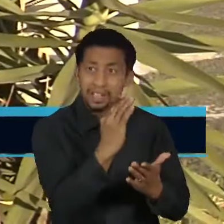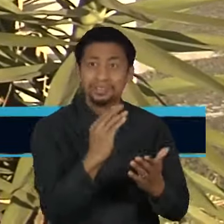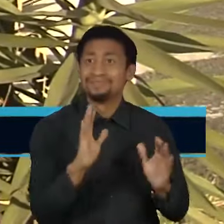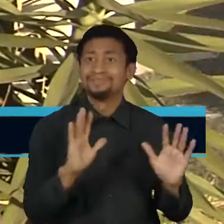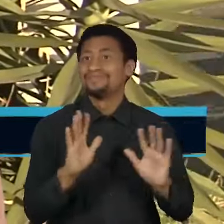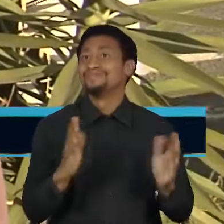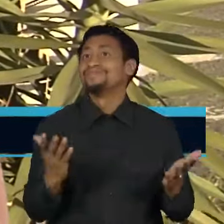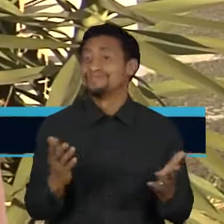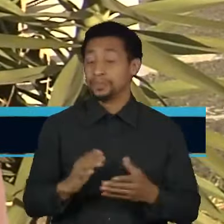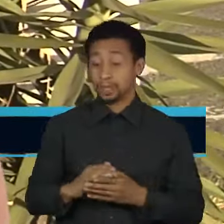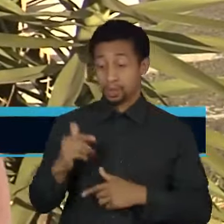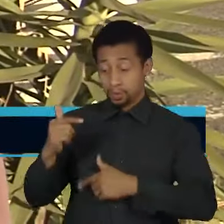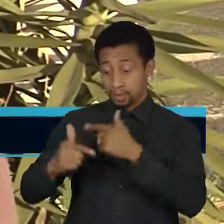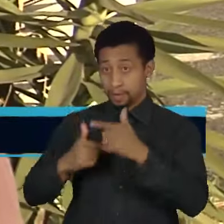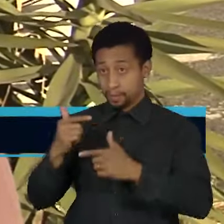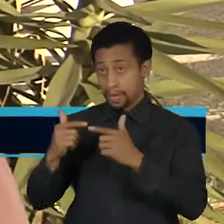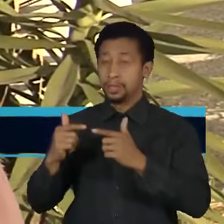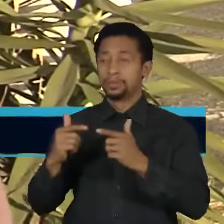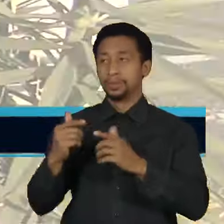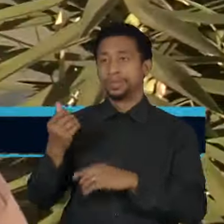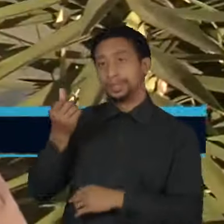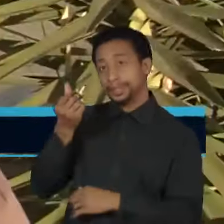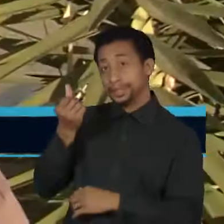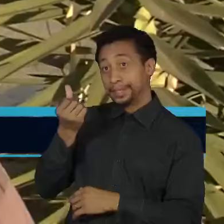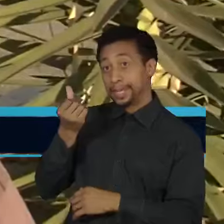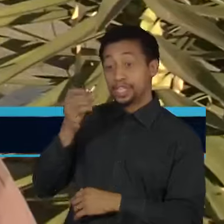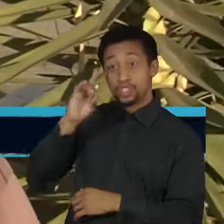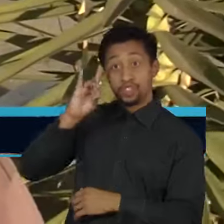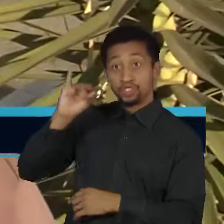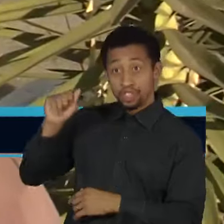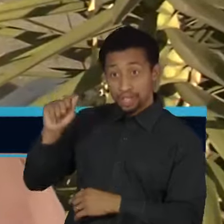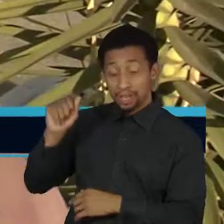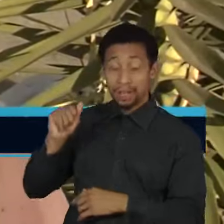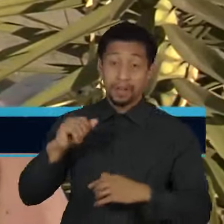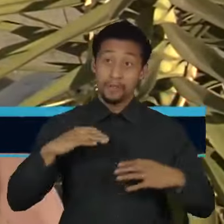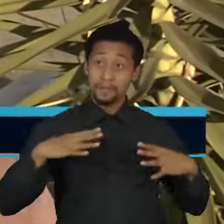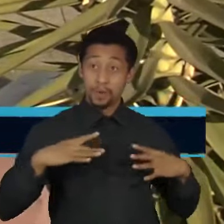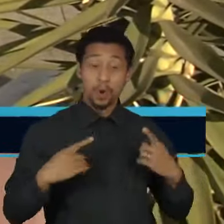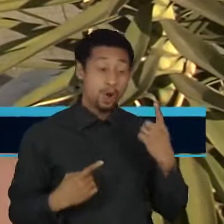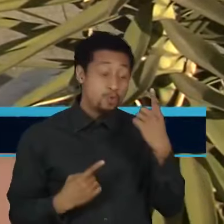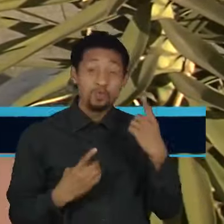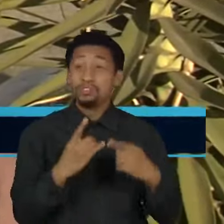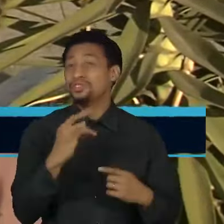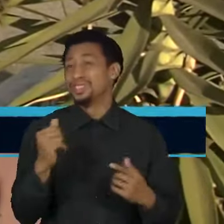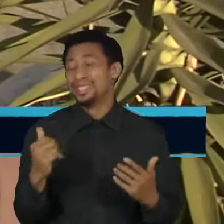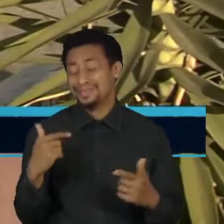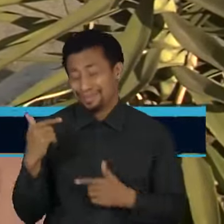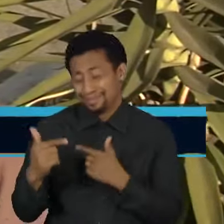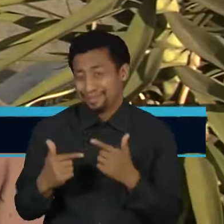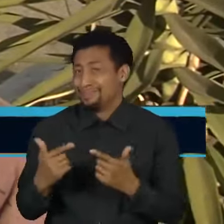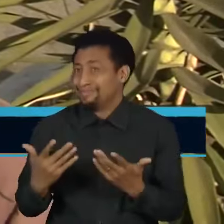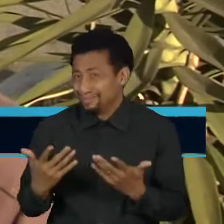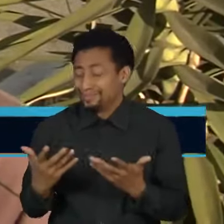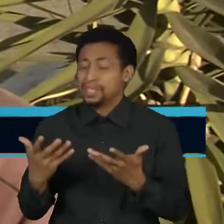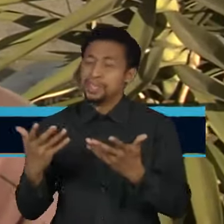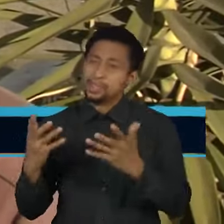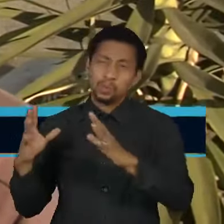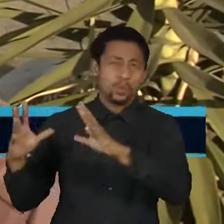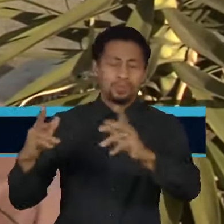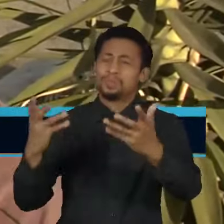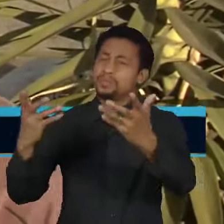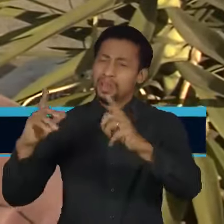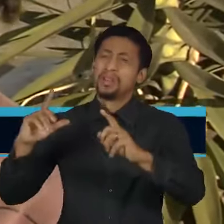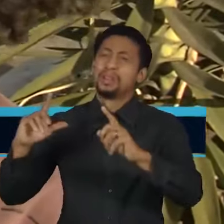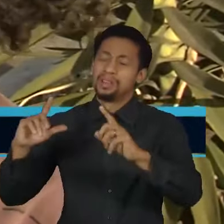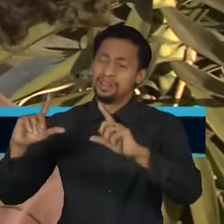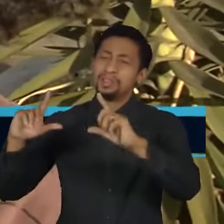de 8 horas, mas geralmente não faz hora extra. Acho que todo mundo quer trabalhar um pouco menos. Não tem como